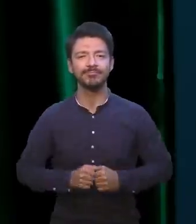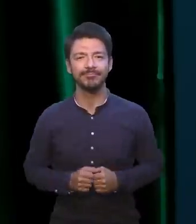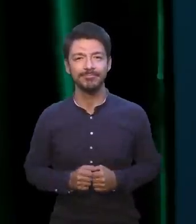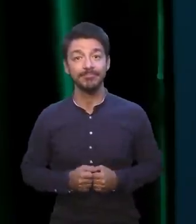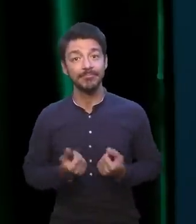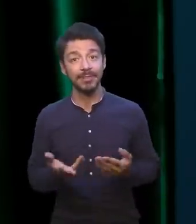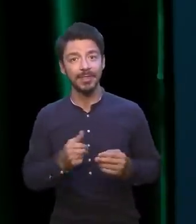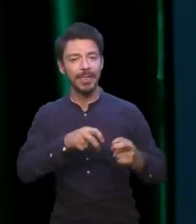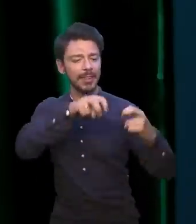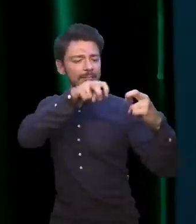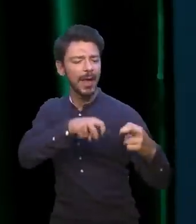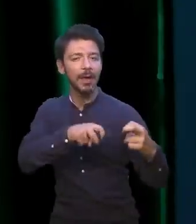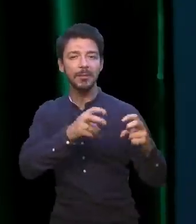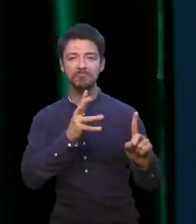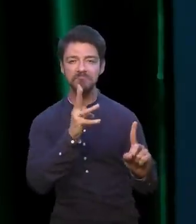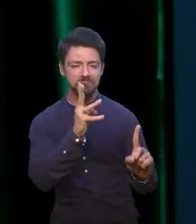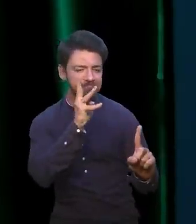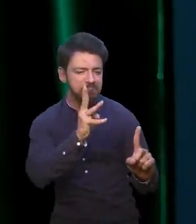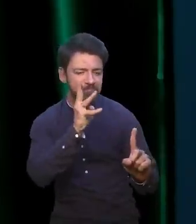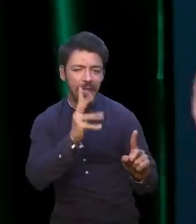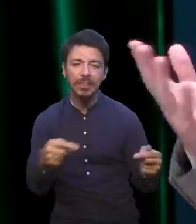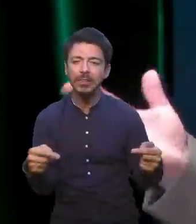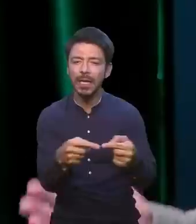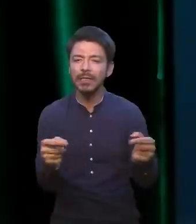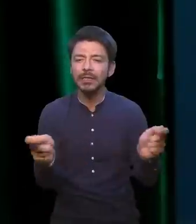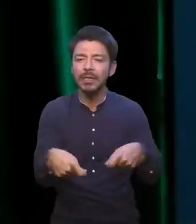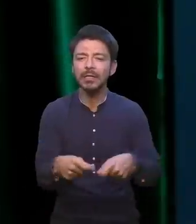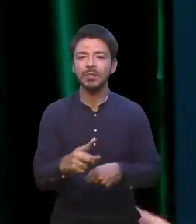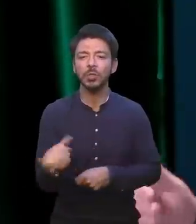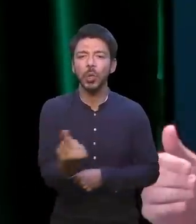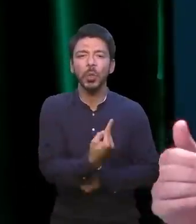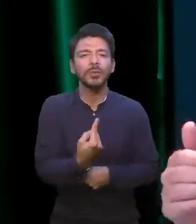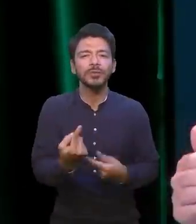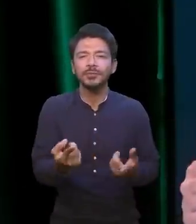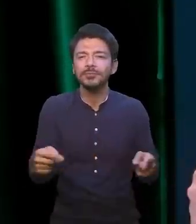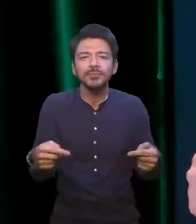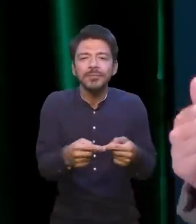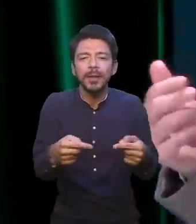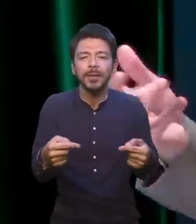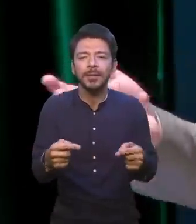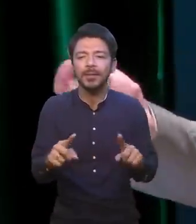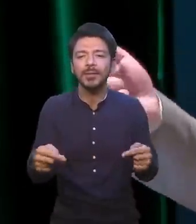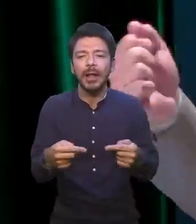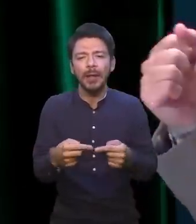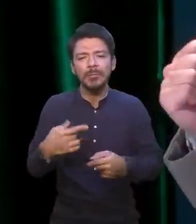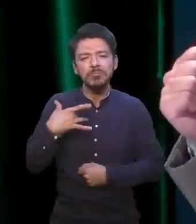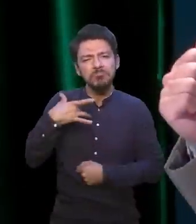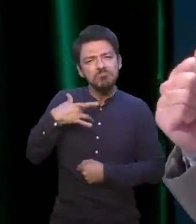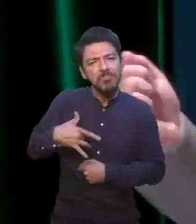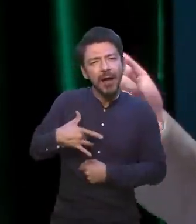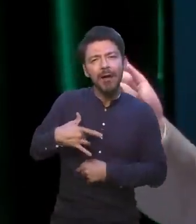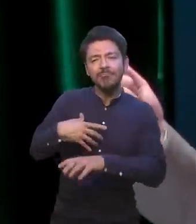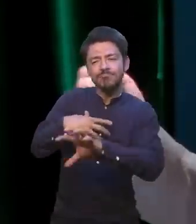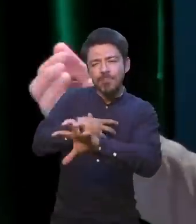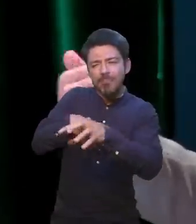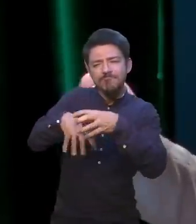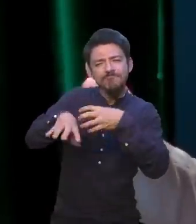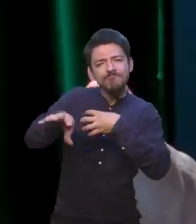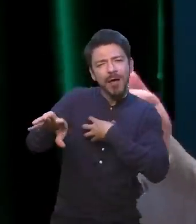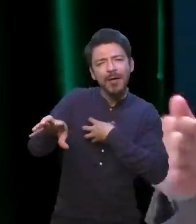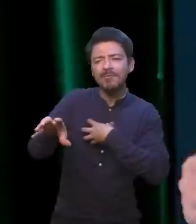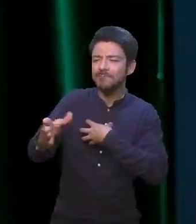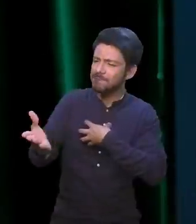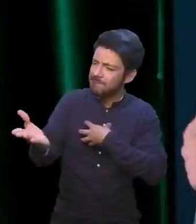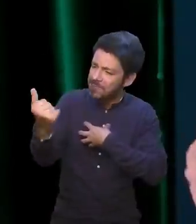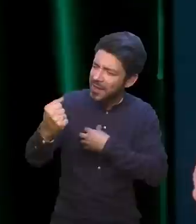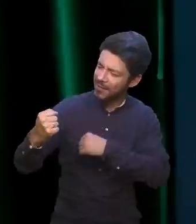fraterno, e não tivermos nada de novo a oferecer, no mínimo a nossa solidariedade. Estou solidário à sua dor. Venha cá, me dá um